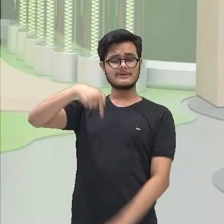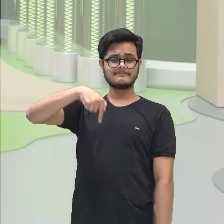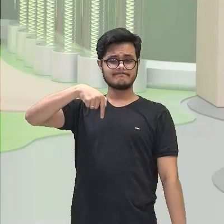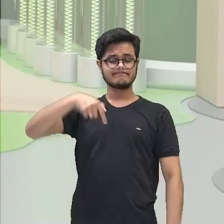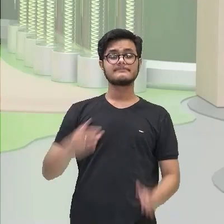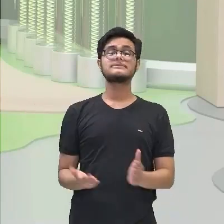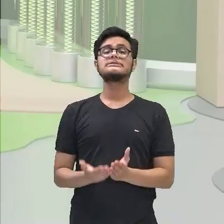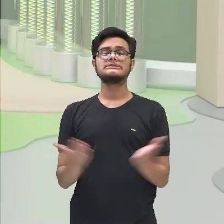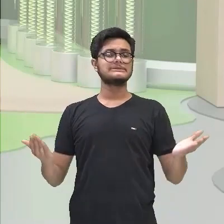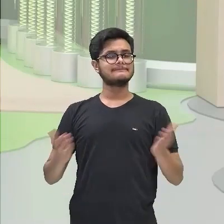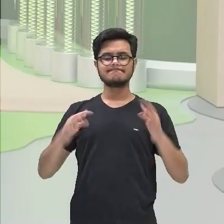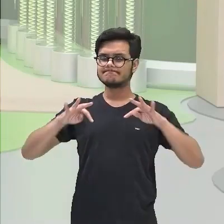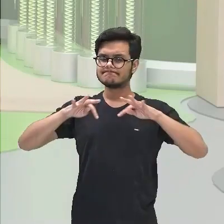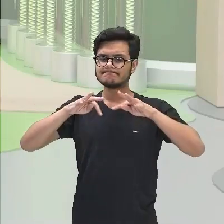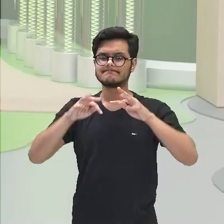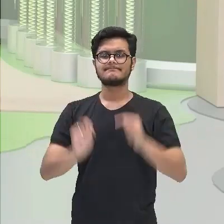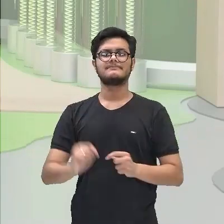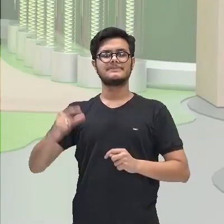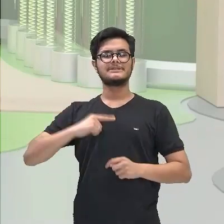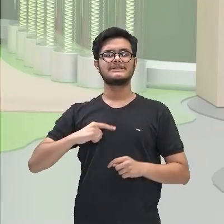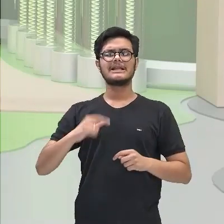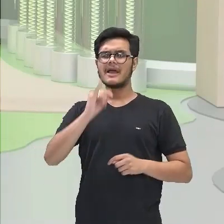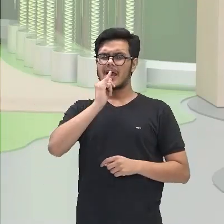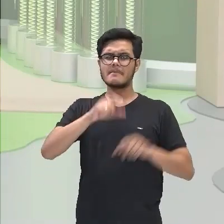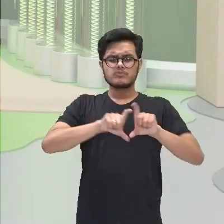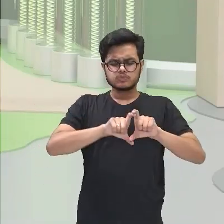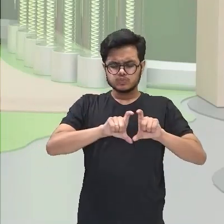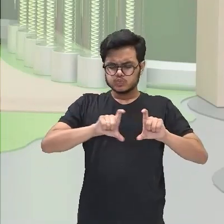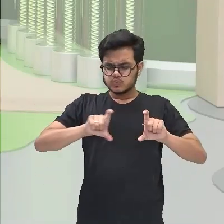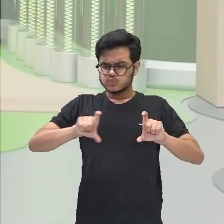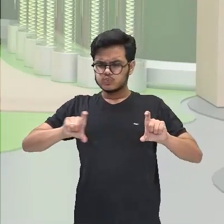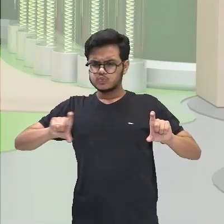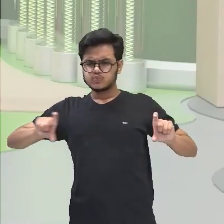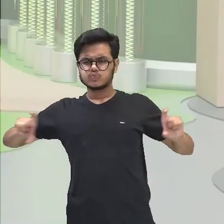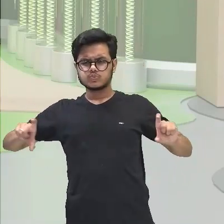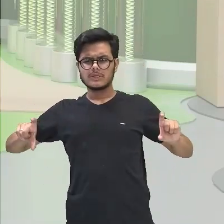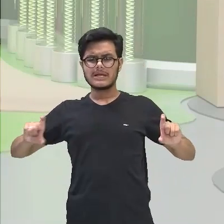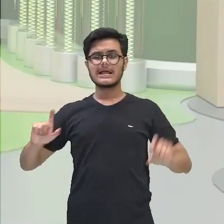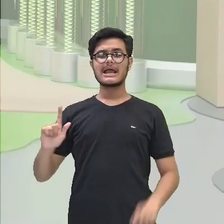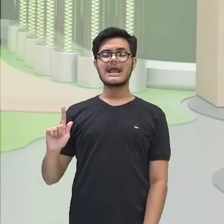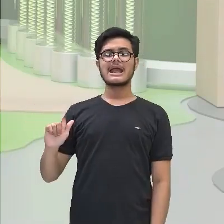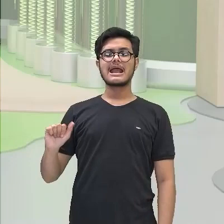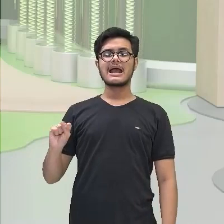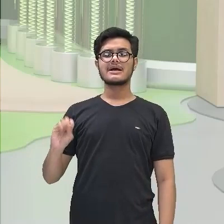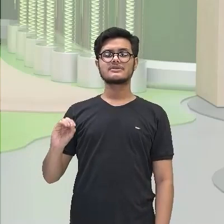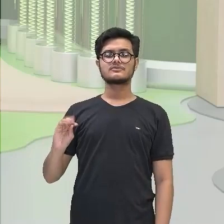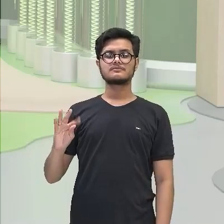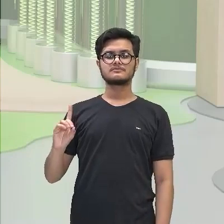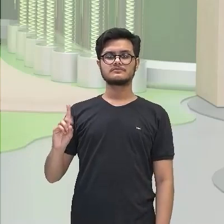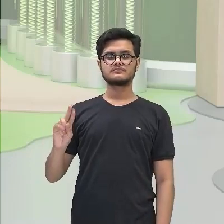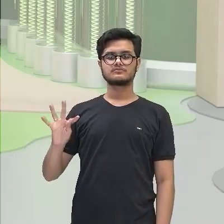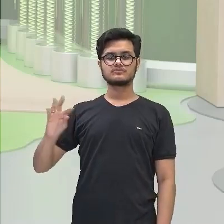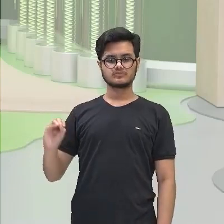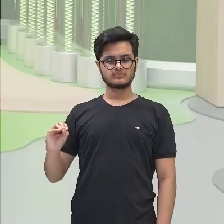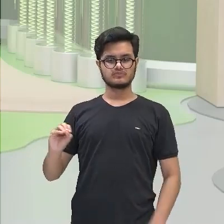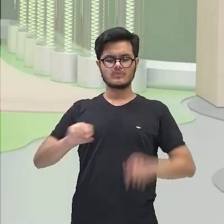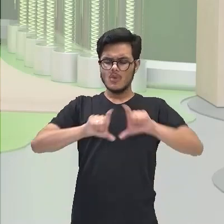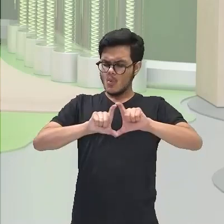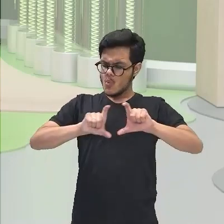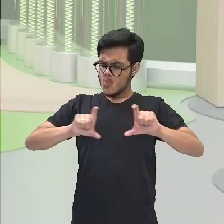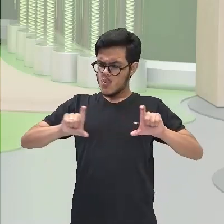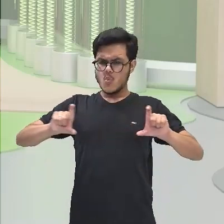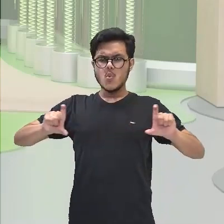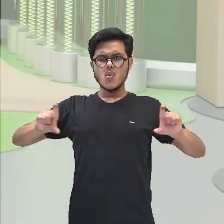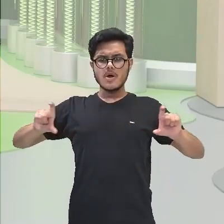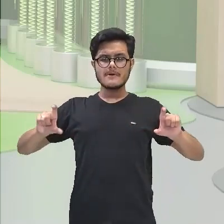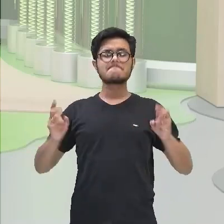e tudo isso vai passar por uma tubulação que é chamada de gasoduto. Então tudo isso, né, vai sendo explorado, tem sido